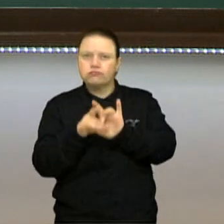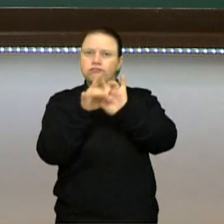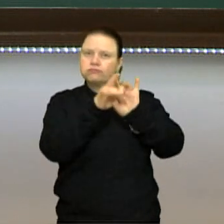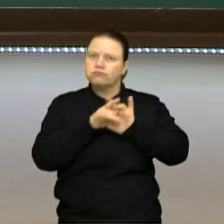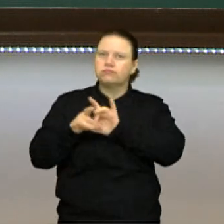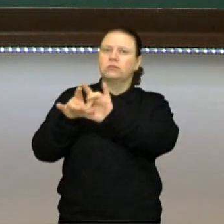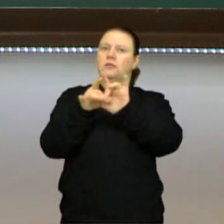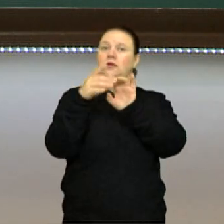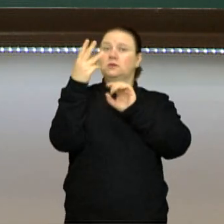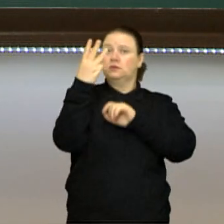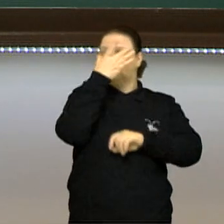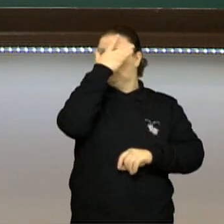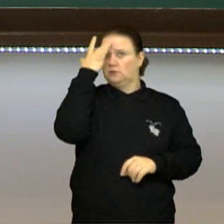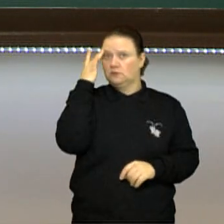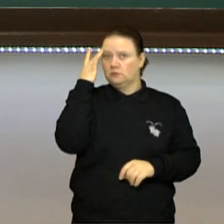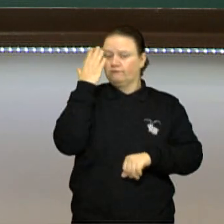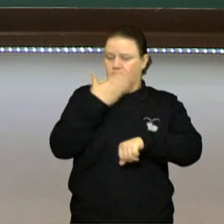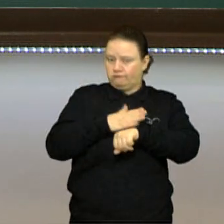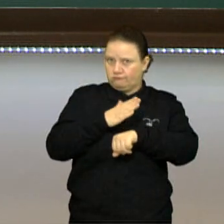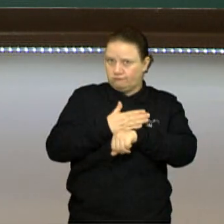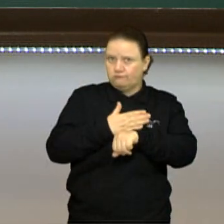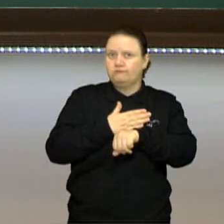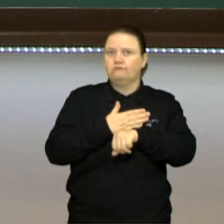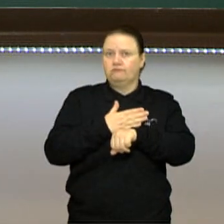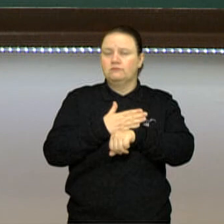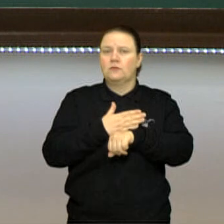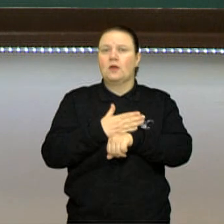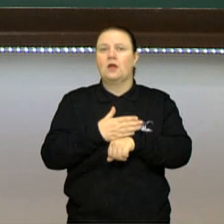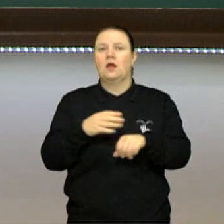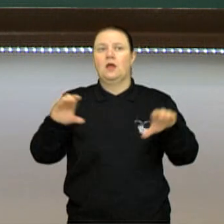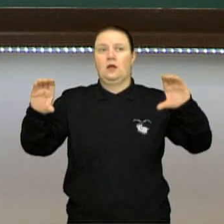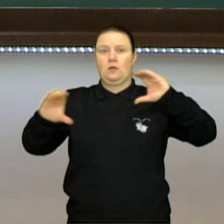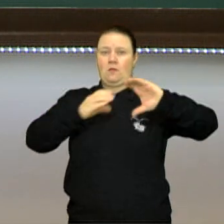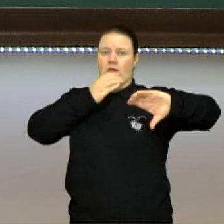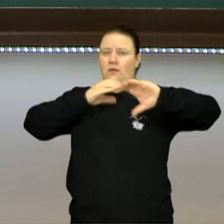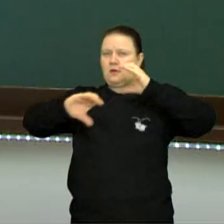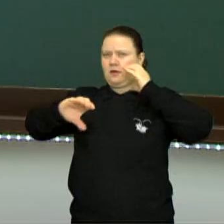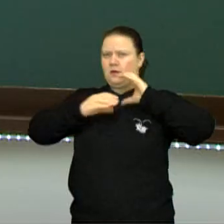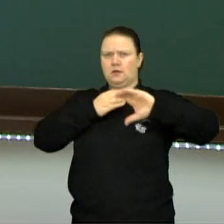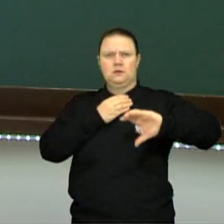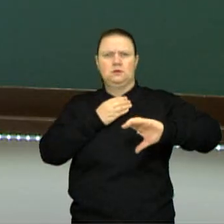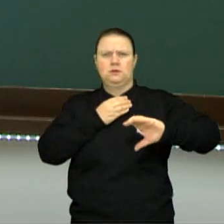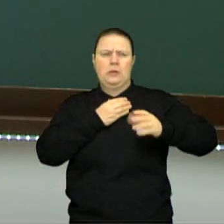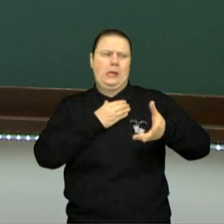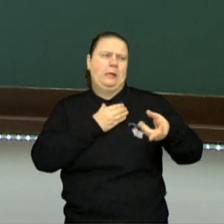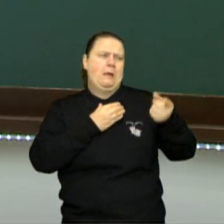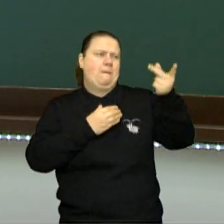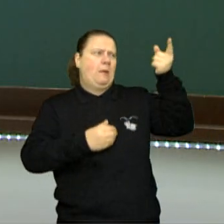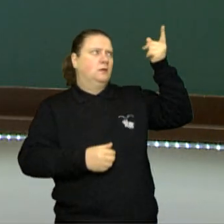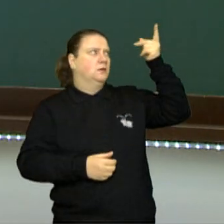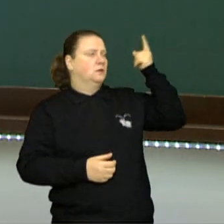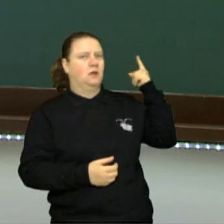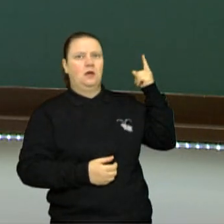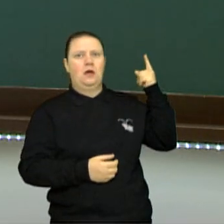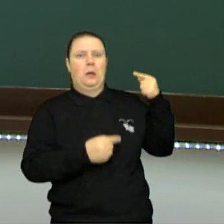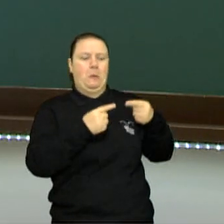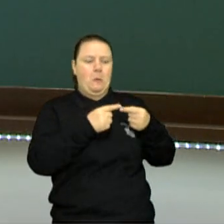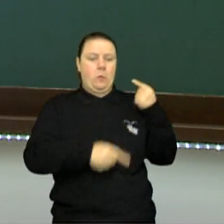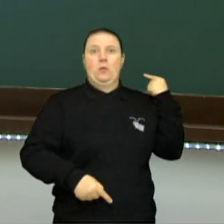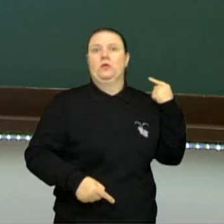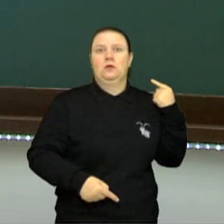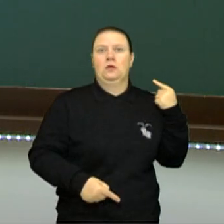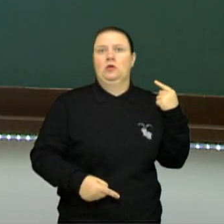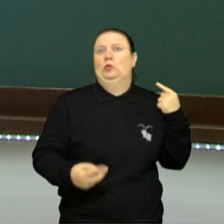essa canção era considerada, né, imprópria, né? Então, não poderia ser cantada, não era uma coisa